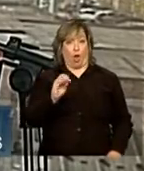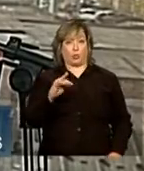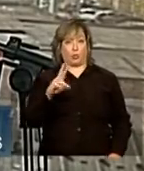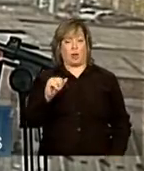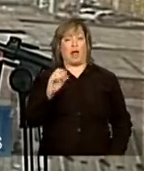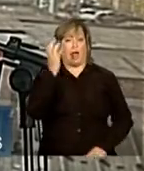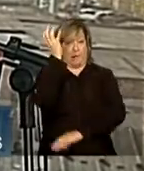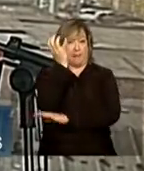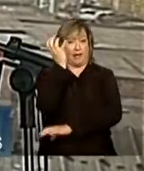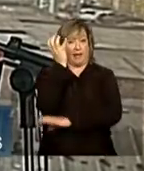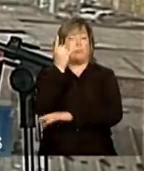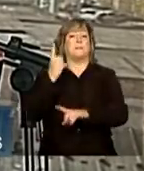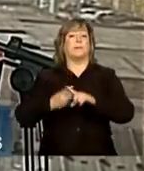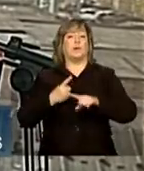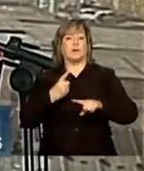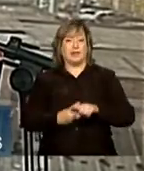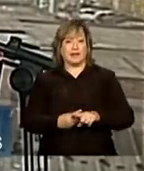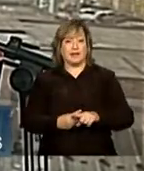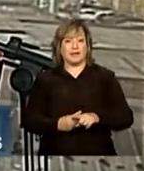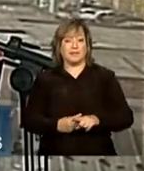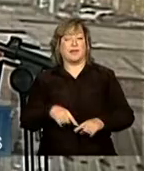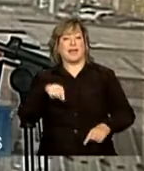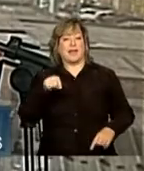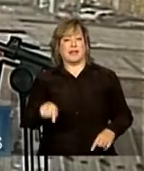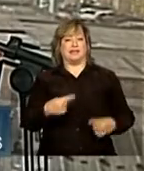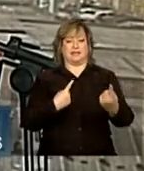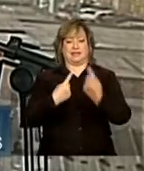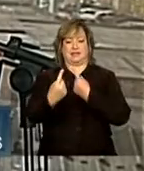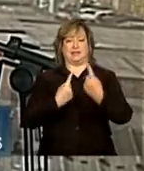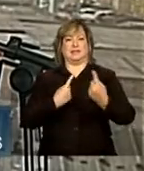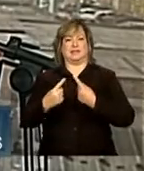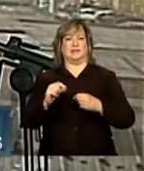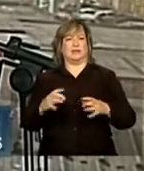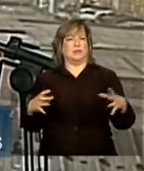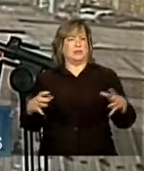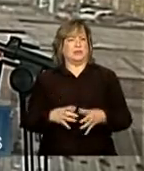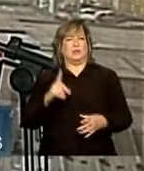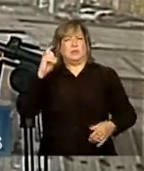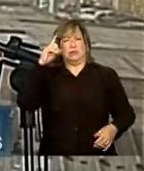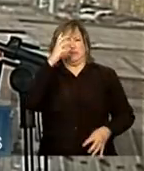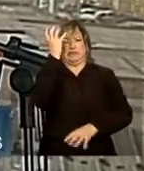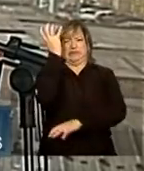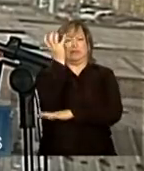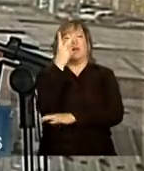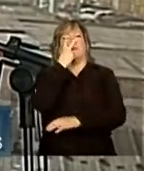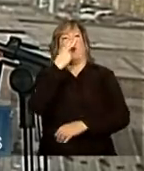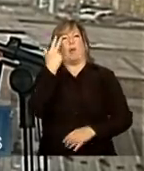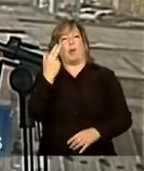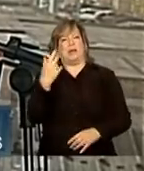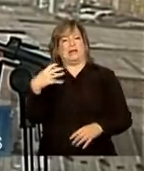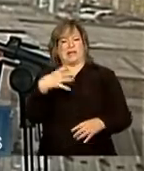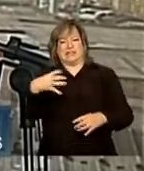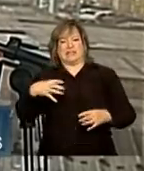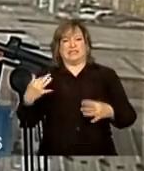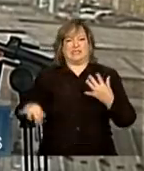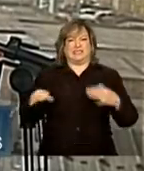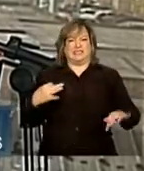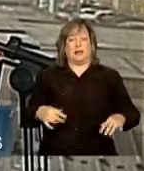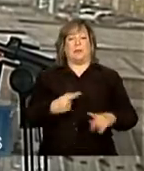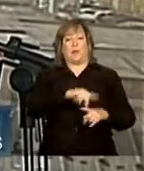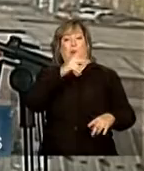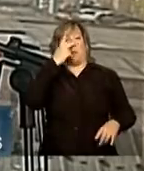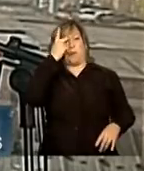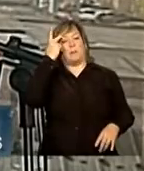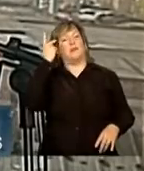abacaxi porque esse trânsito aqui é um abacaxi. E o povo, com seu